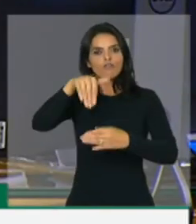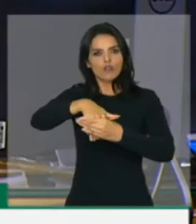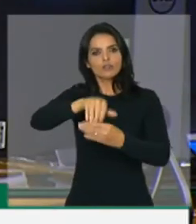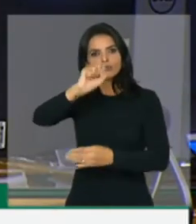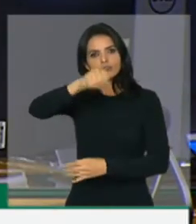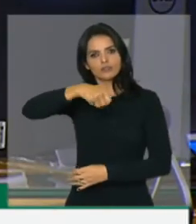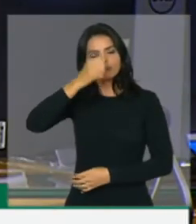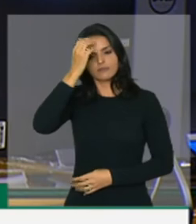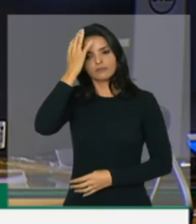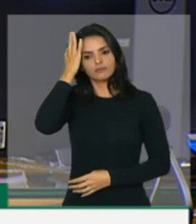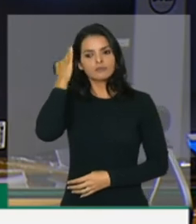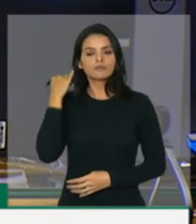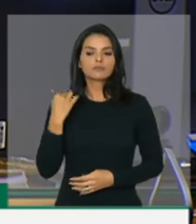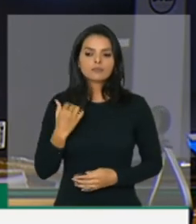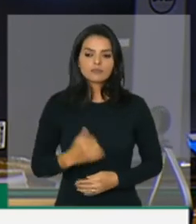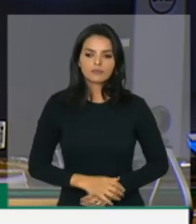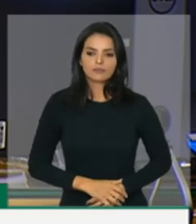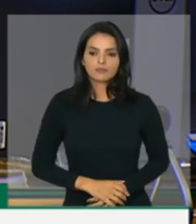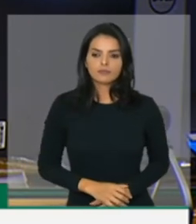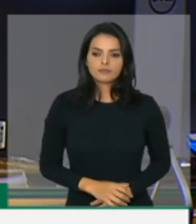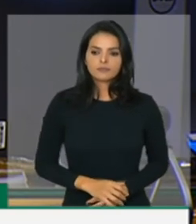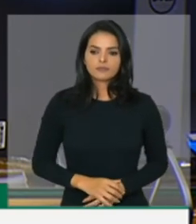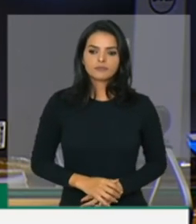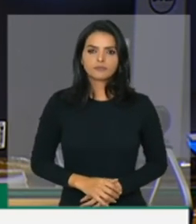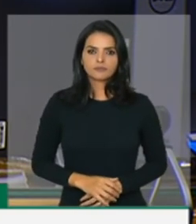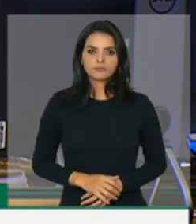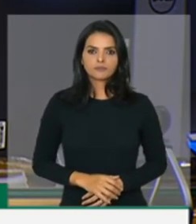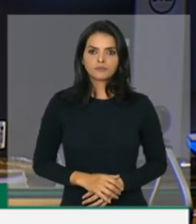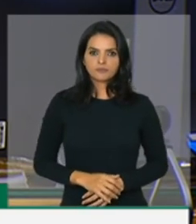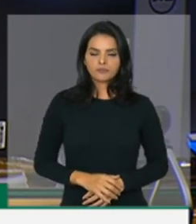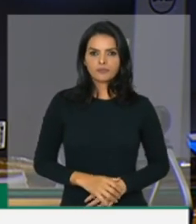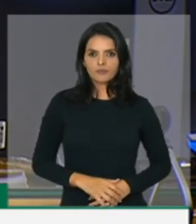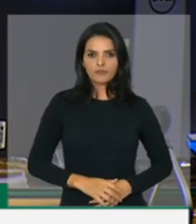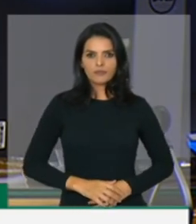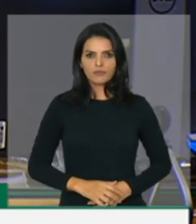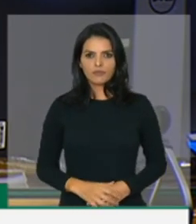ao relatório. Para encaminhar contrário ao